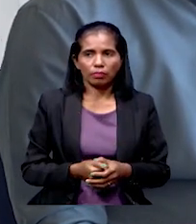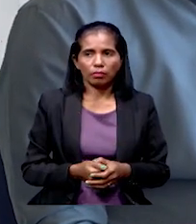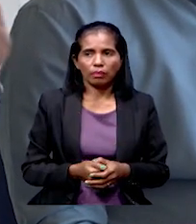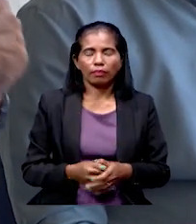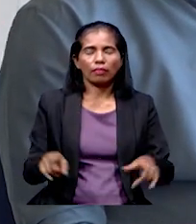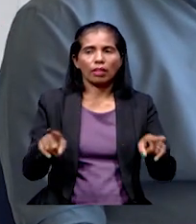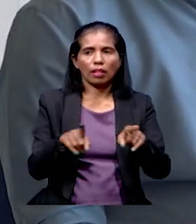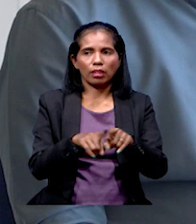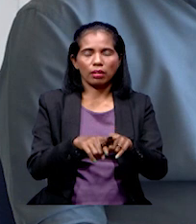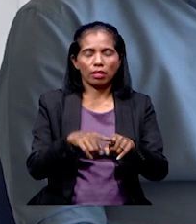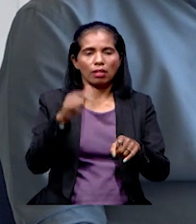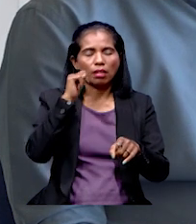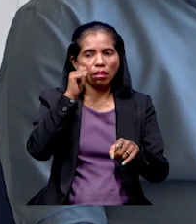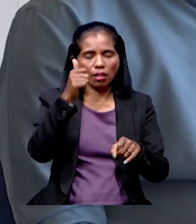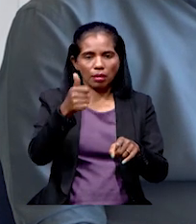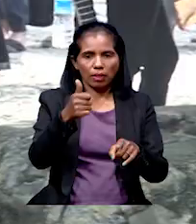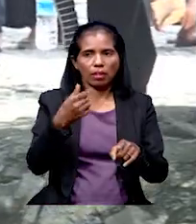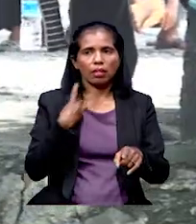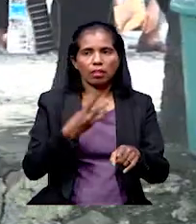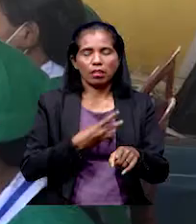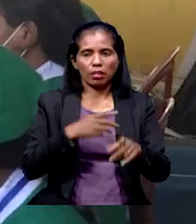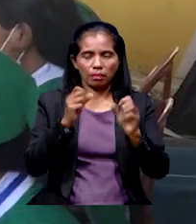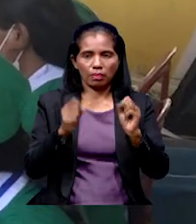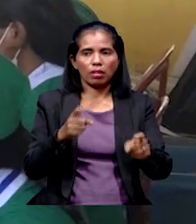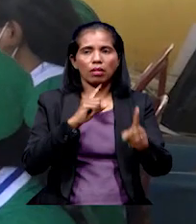hanno saltet abang maka ita bel kulia